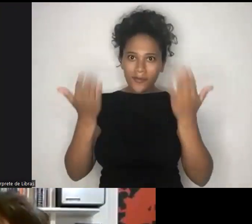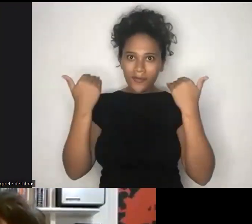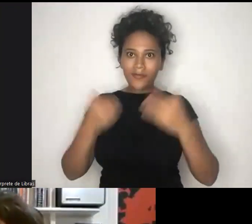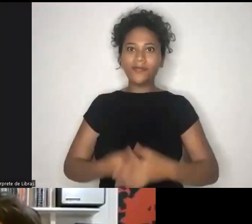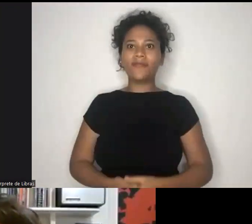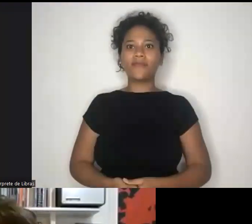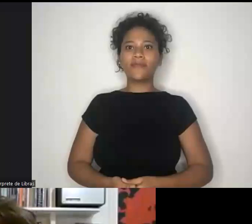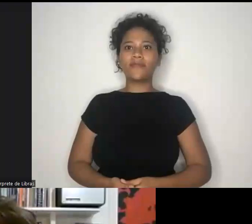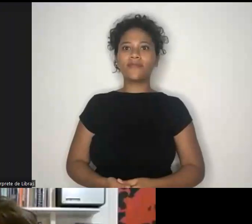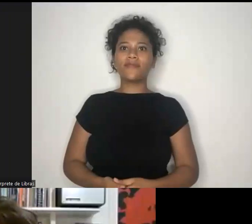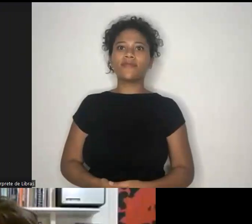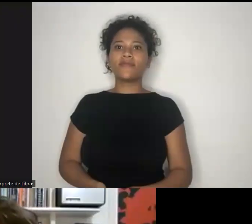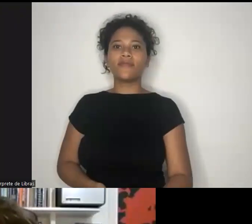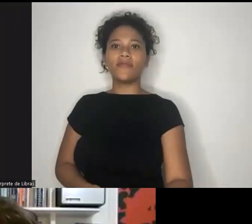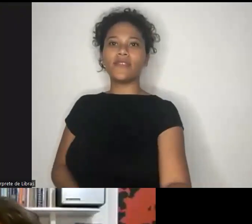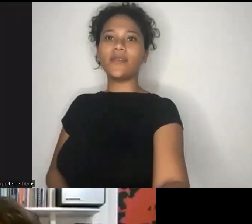até já